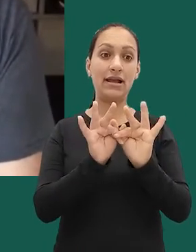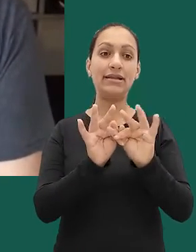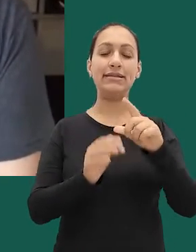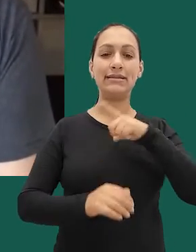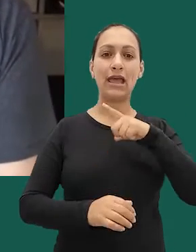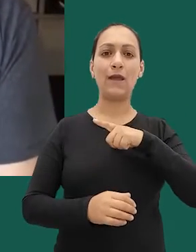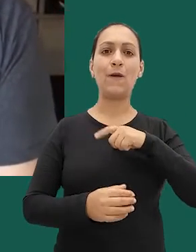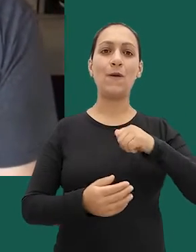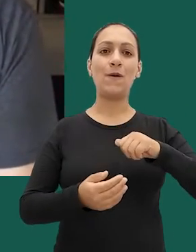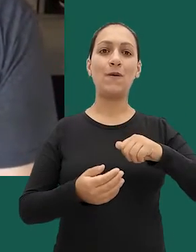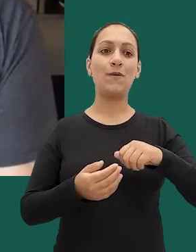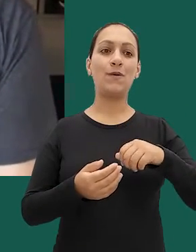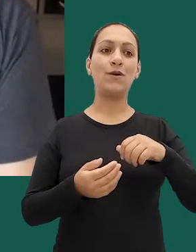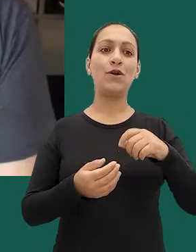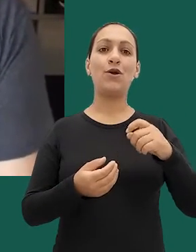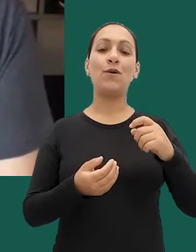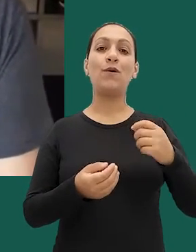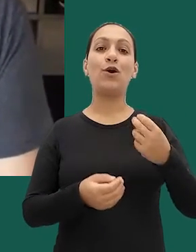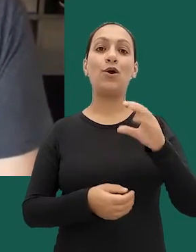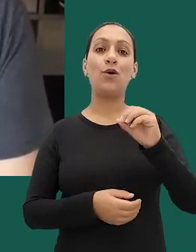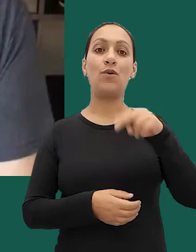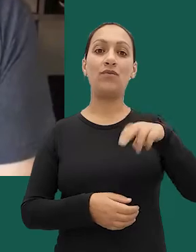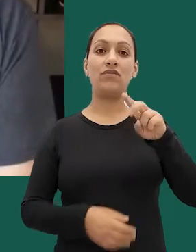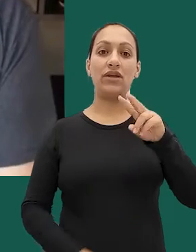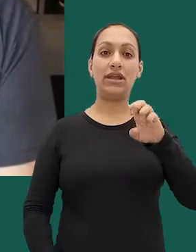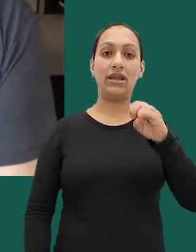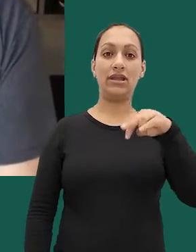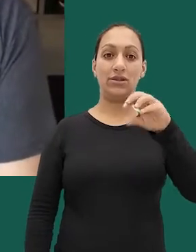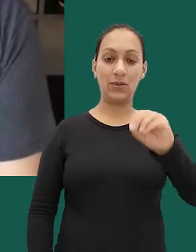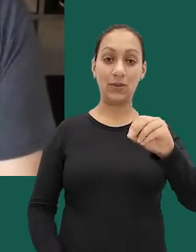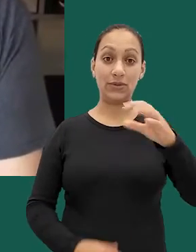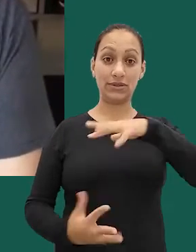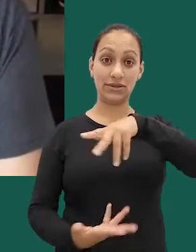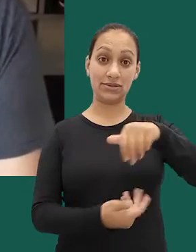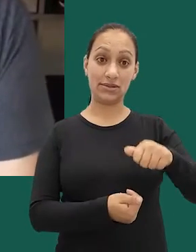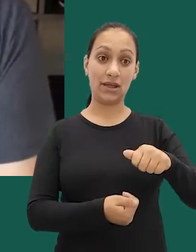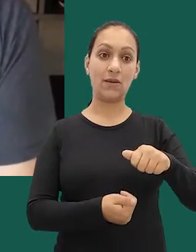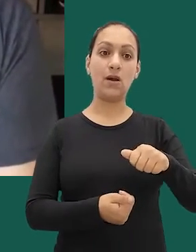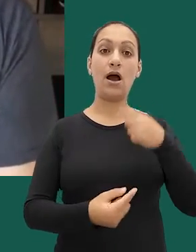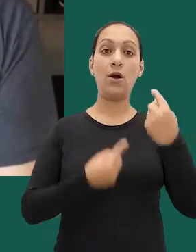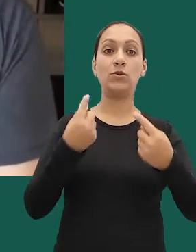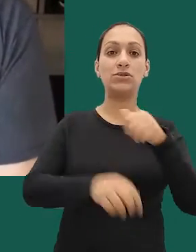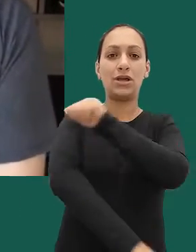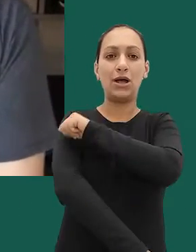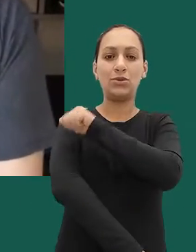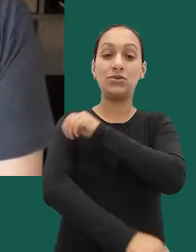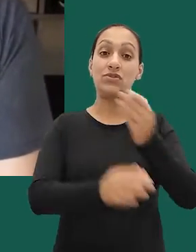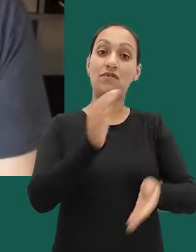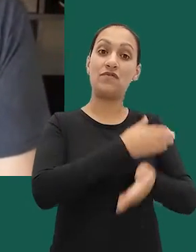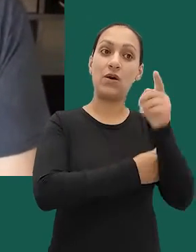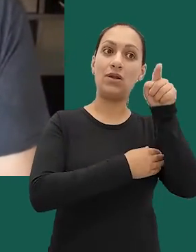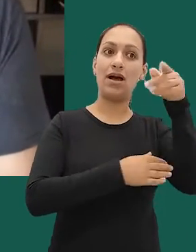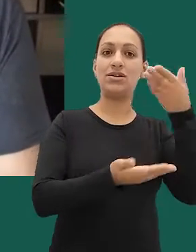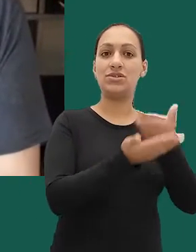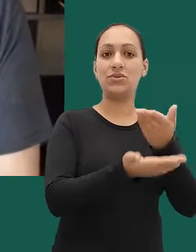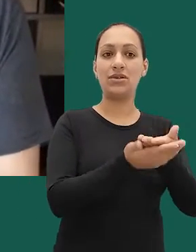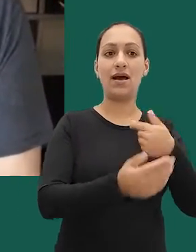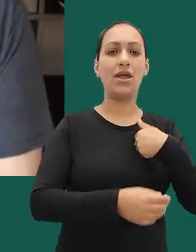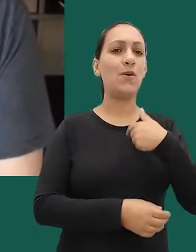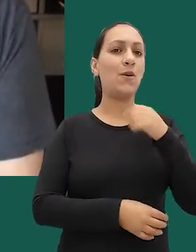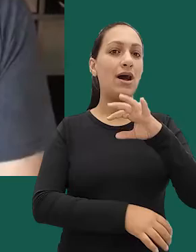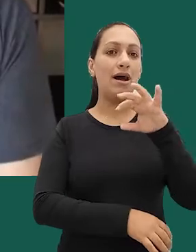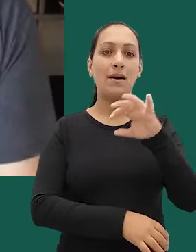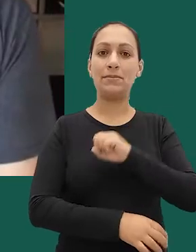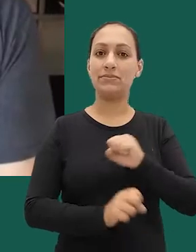passa um semestre, um ano estudando na Finlândia, então eu sempre achei muito sensacional, eu adorava ajudar os alunos